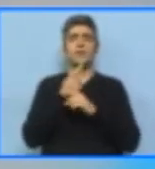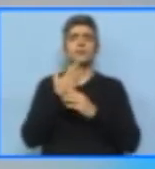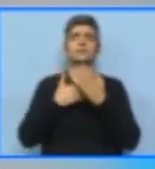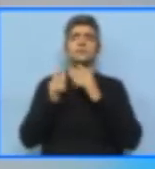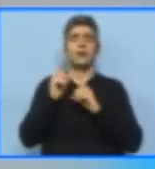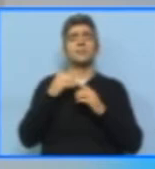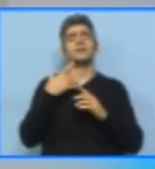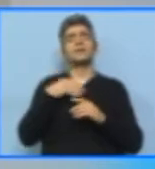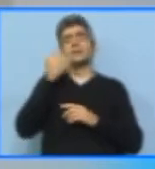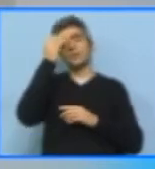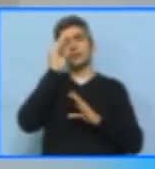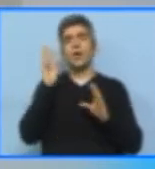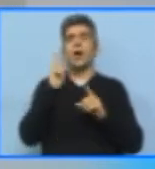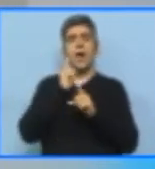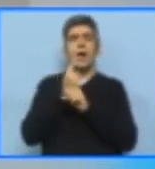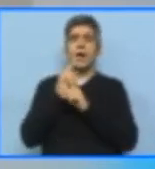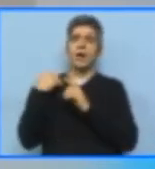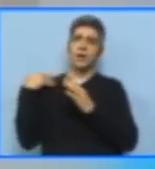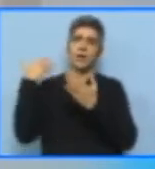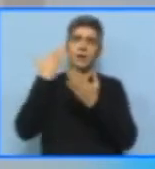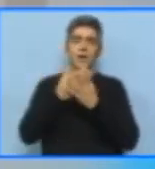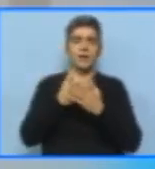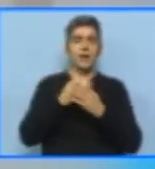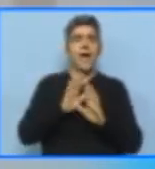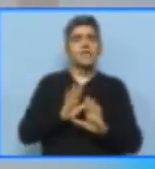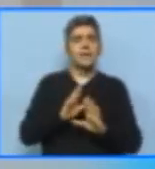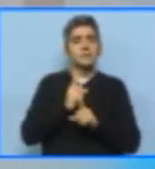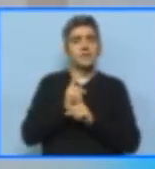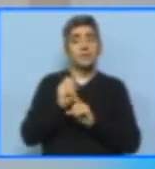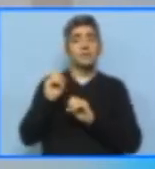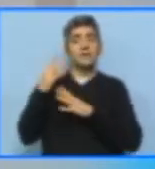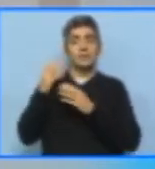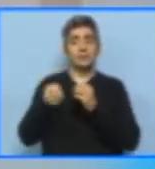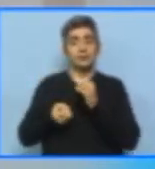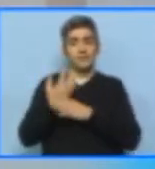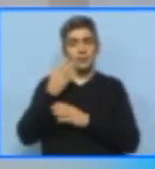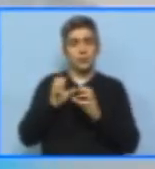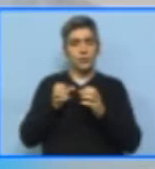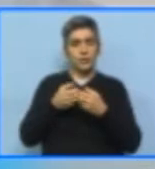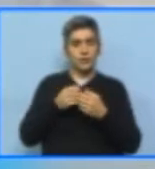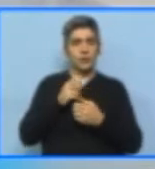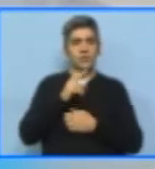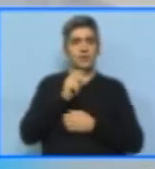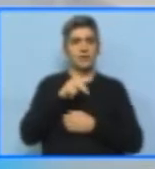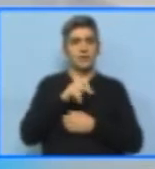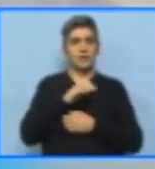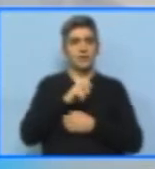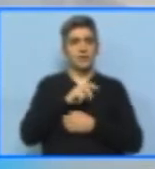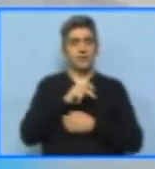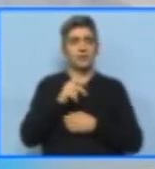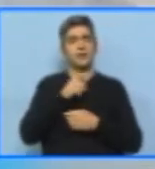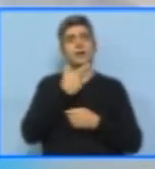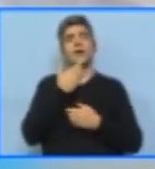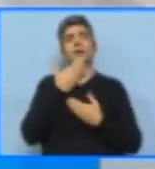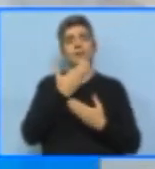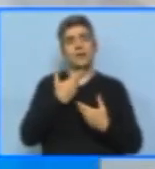que permanece hoje, desde a primeira hora, na Rádio Renascença, no Grupo Renascença Multimédia? Obrigado pelo